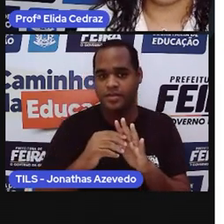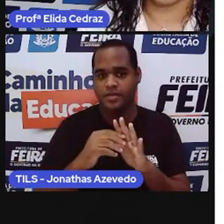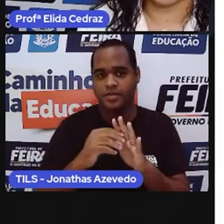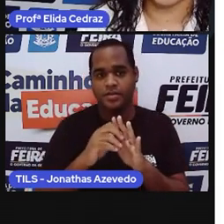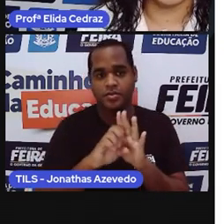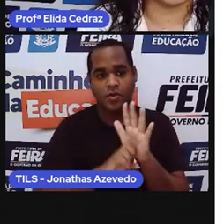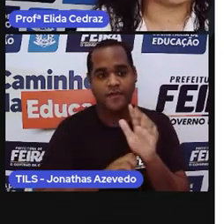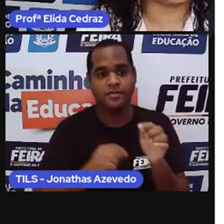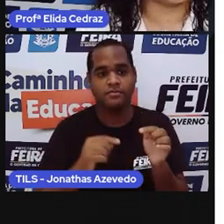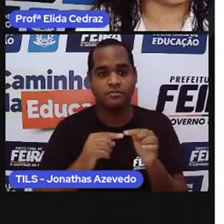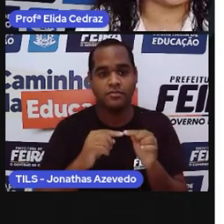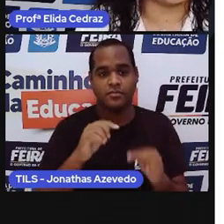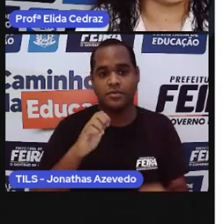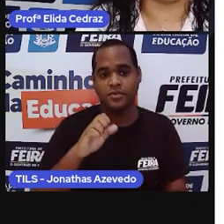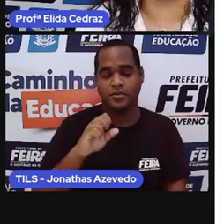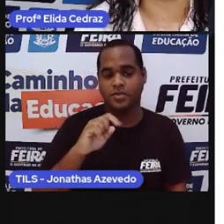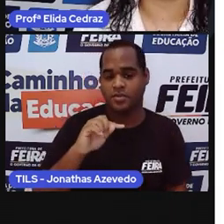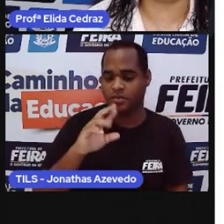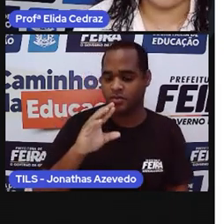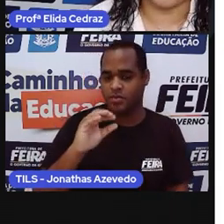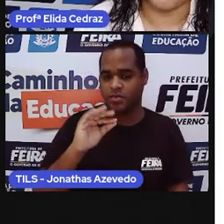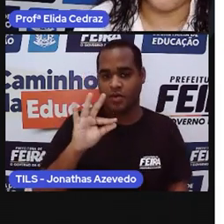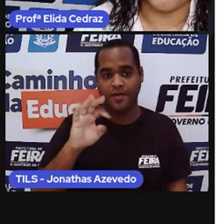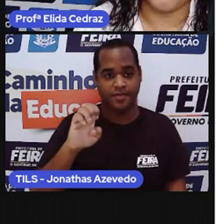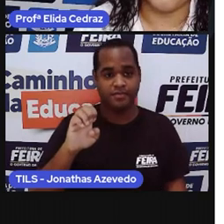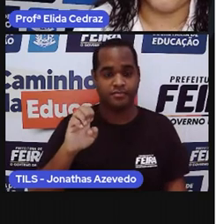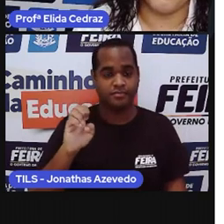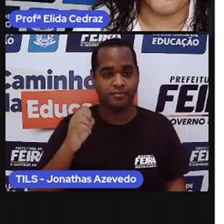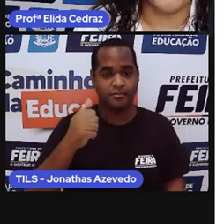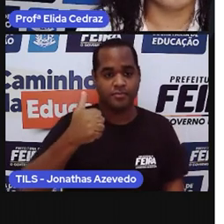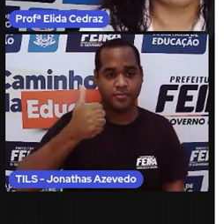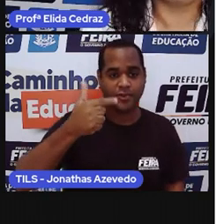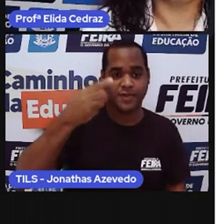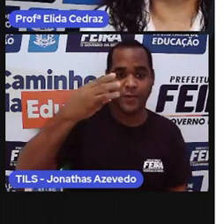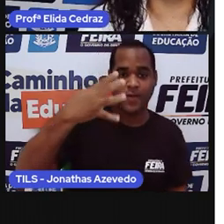um, dois, três, quatro.